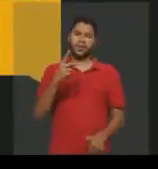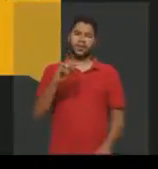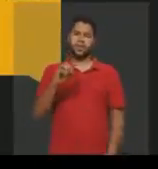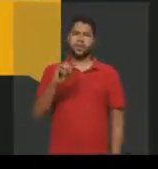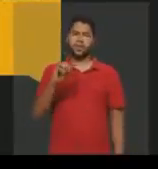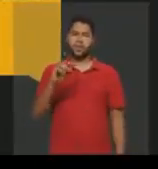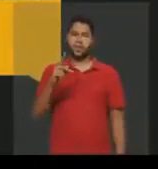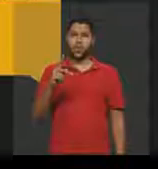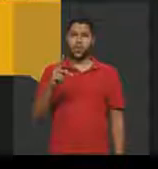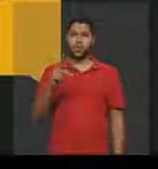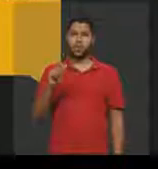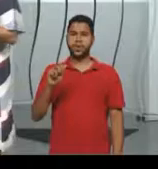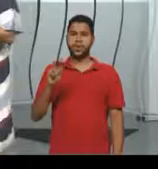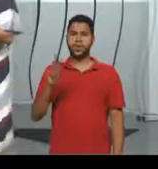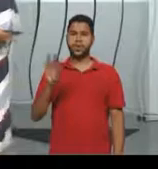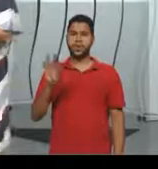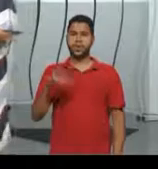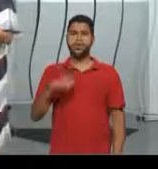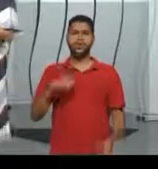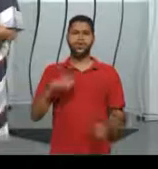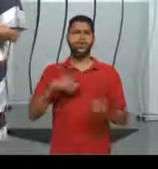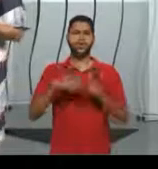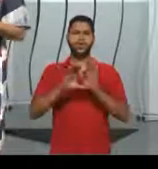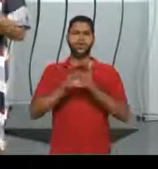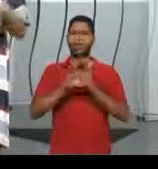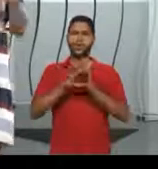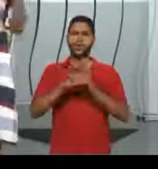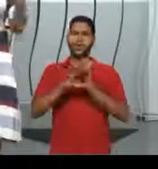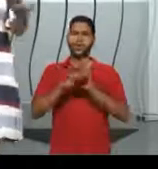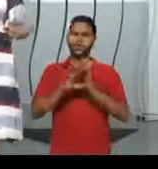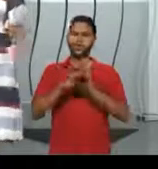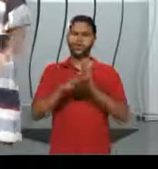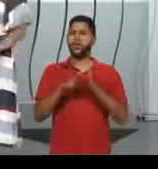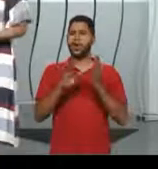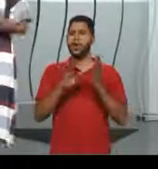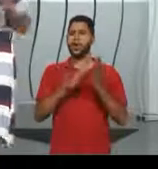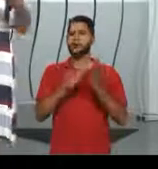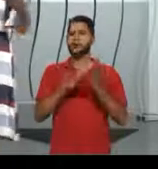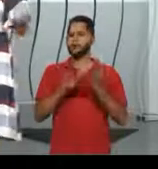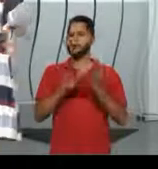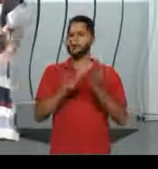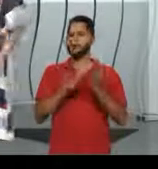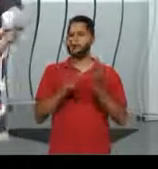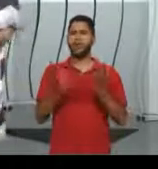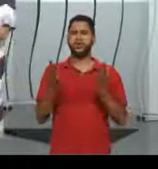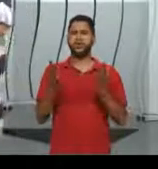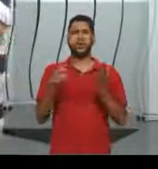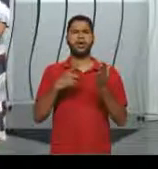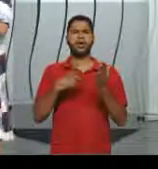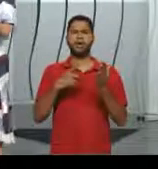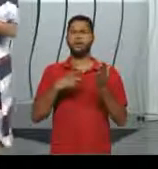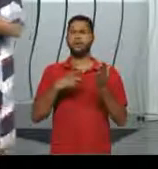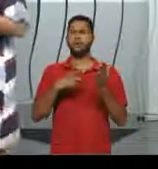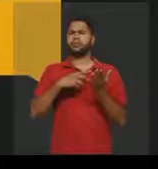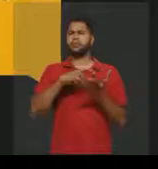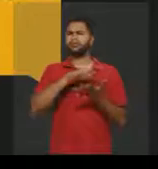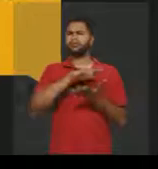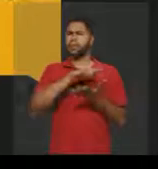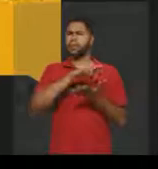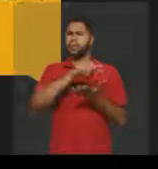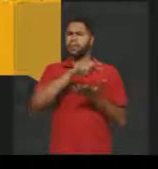vamos ter arte conceitual, digital, fotografia, instalação, performance e